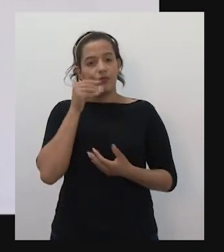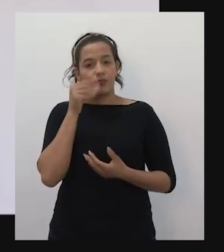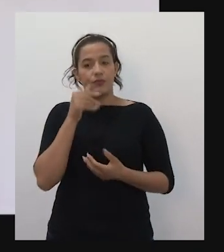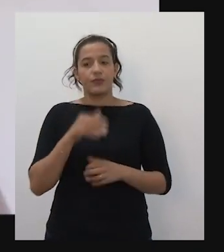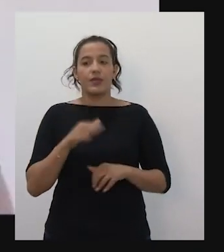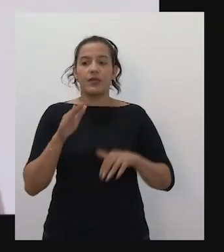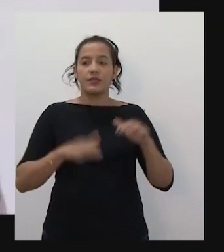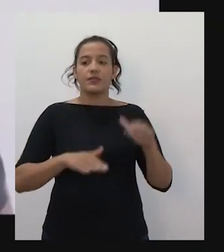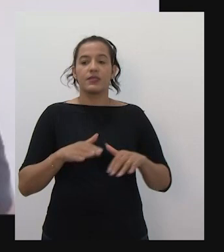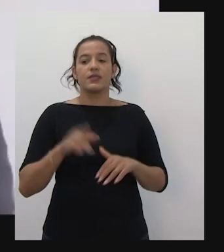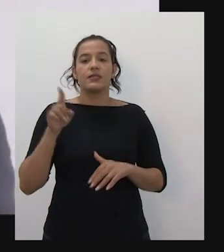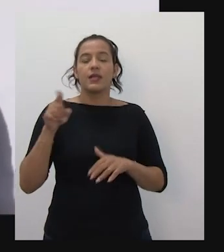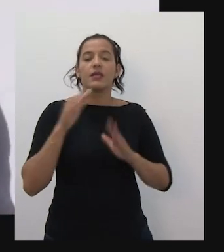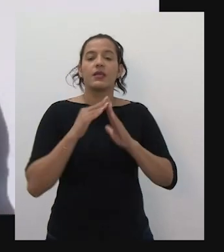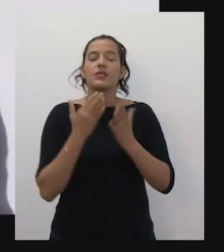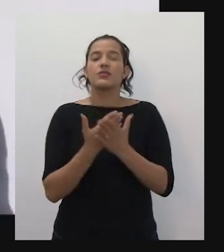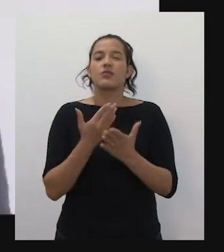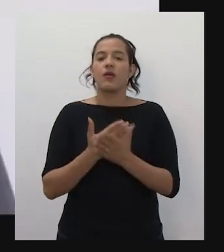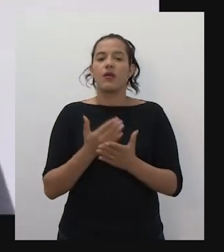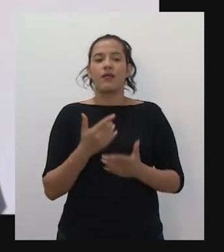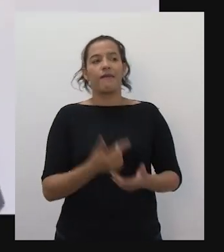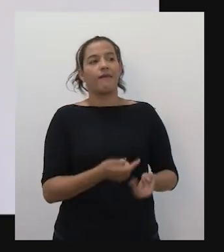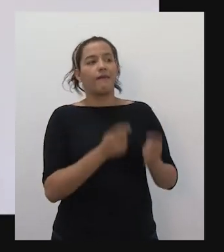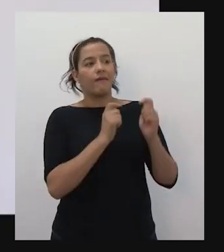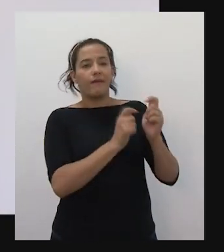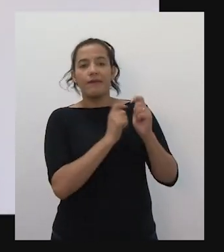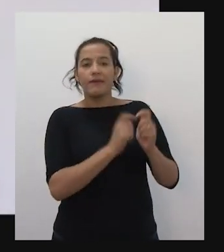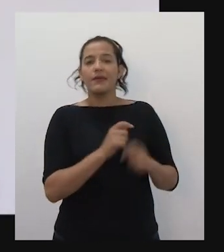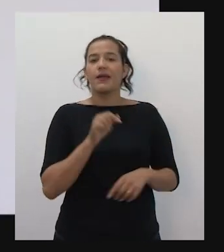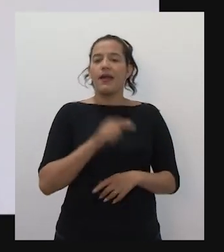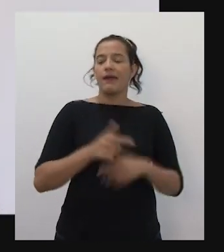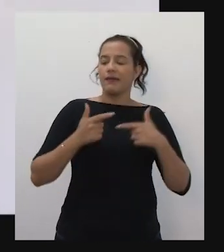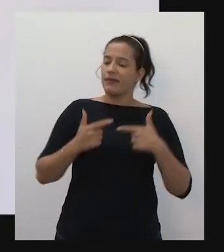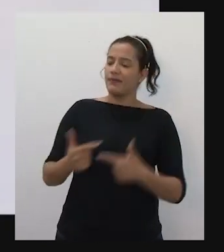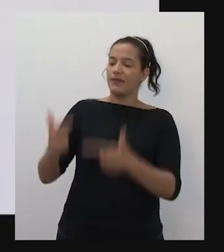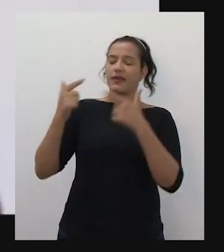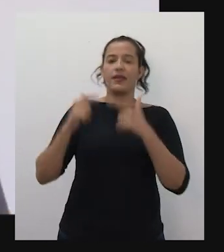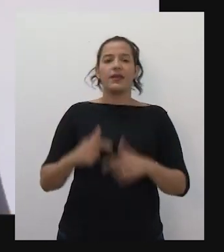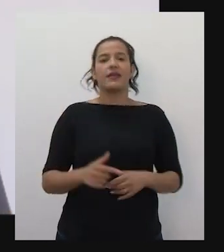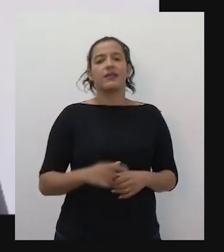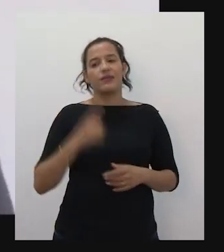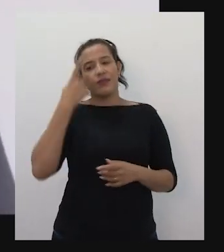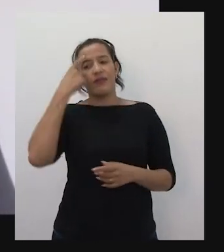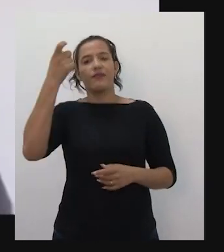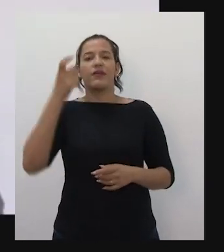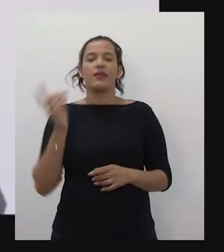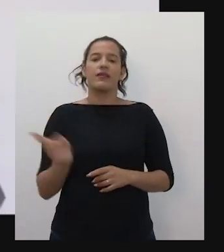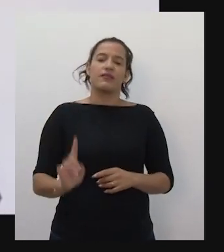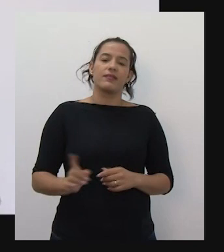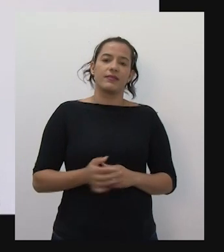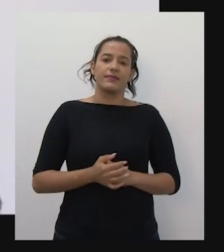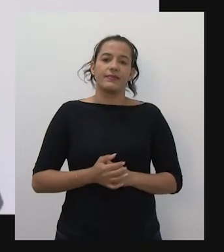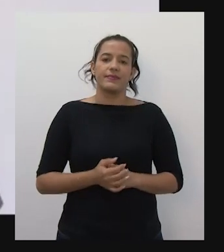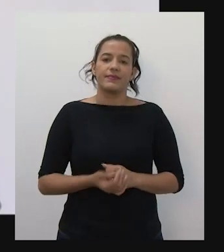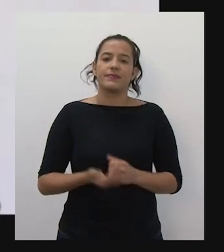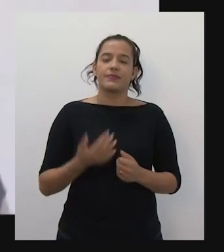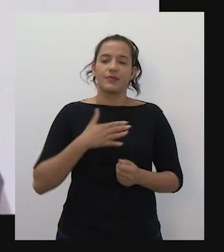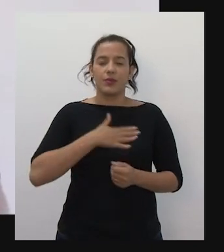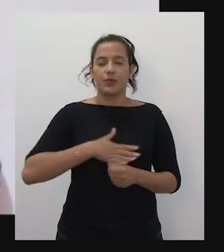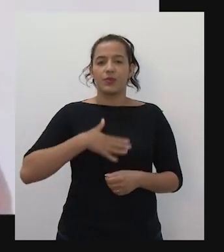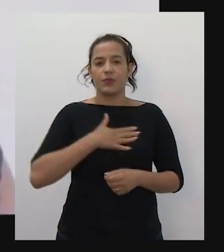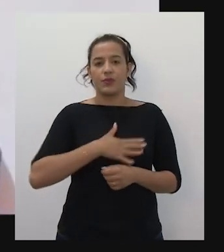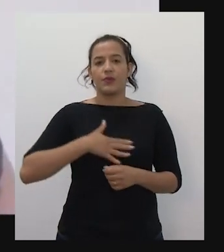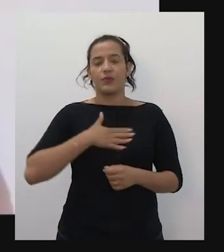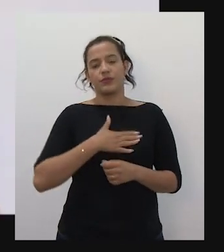brinca comigo, né? Eles falam assim: "Ih, lá vem o professor Newton, não inventa, professor". Mas é muito